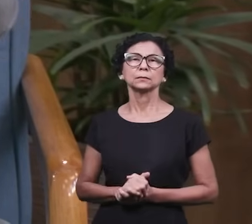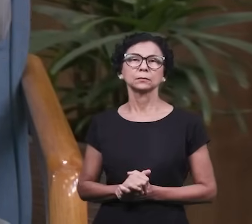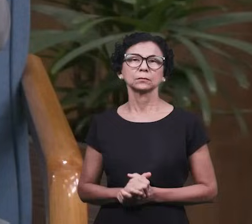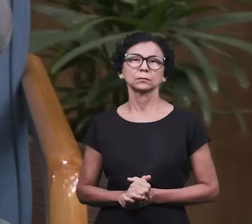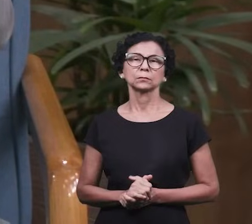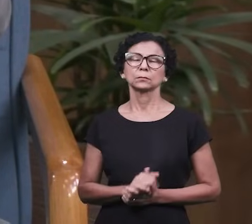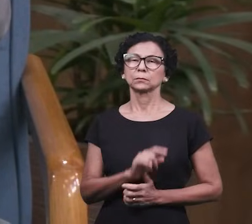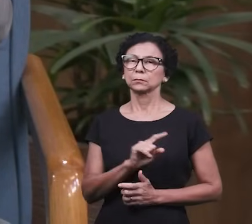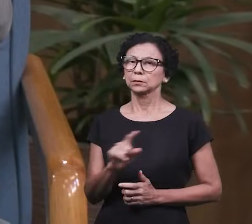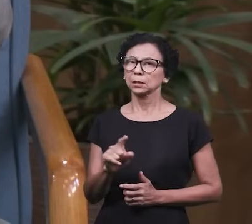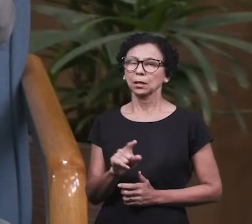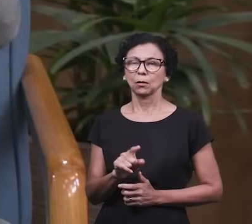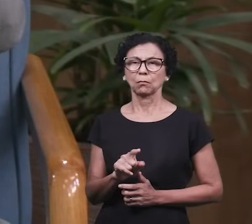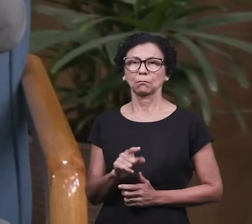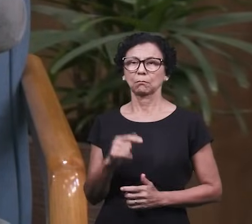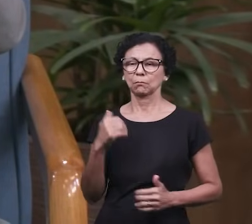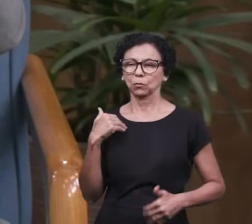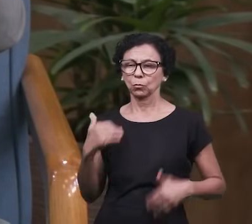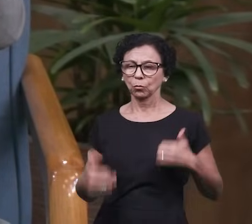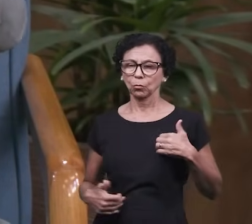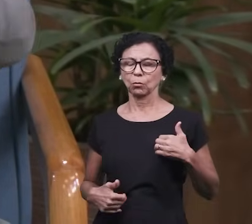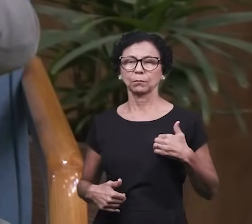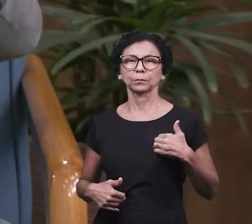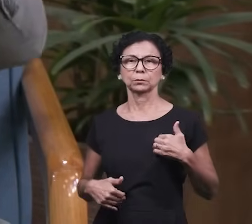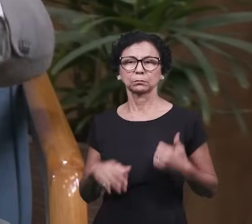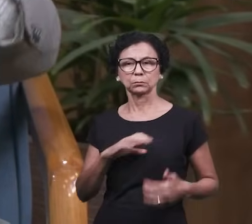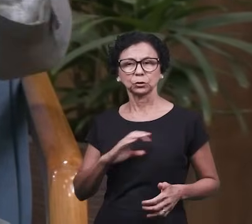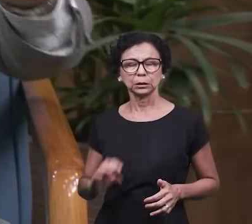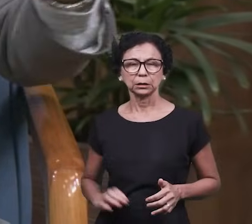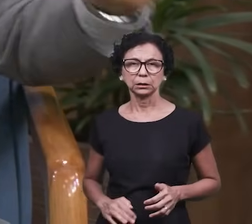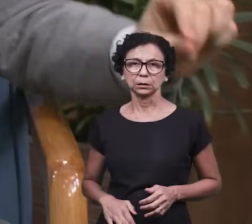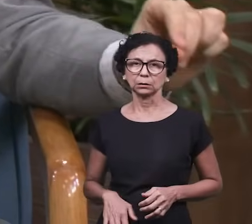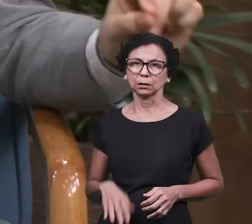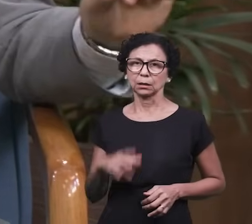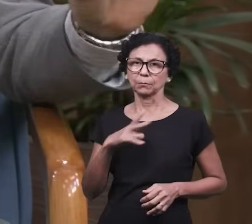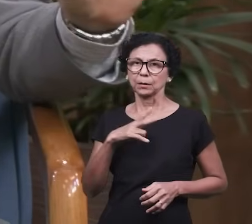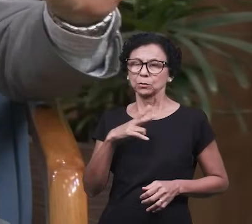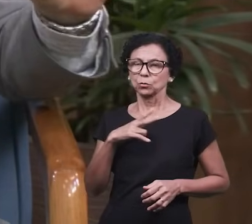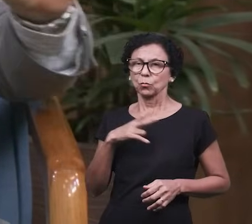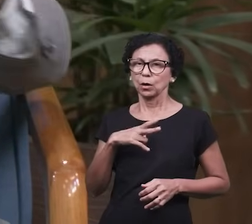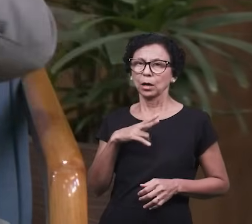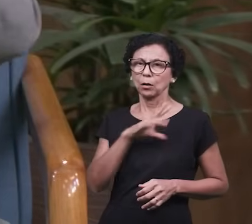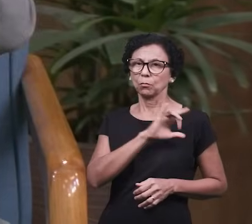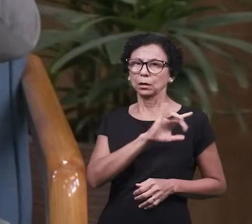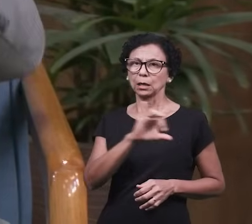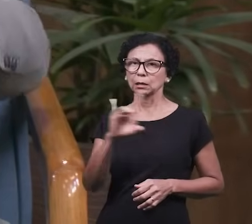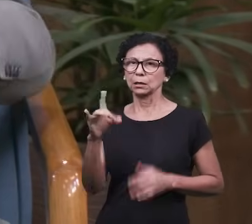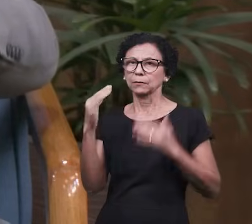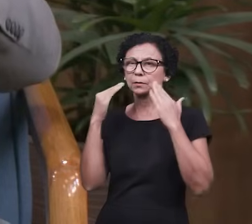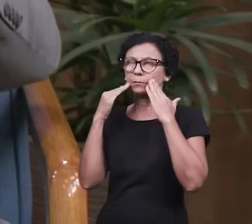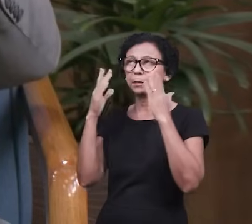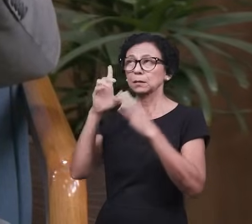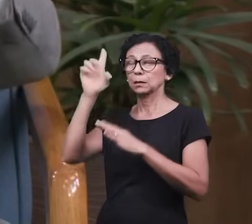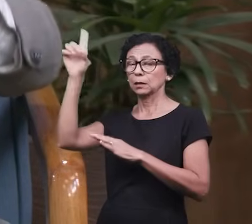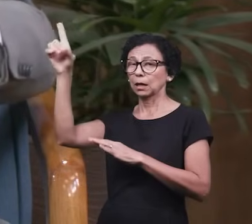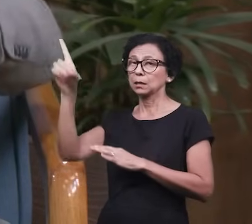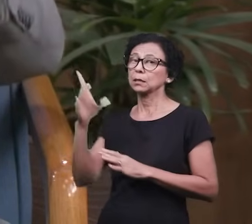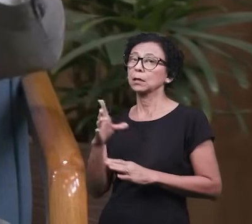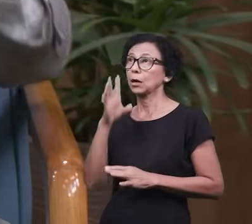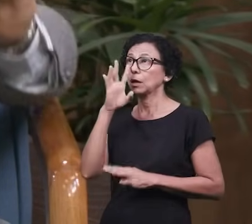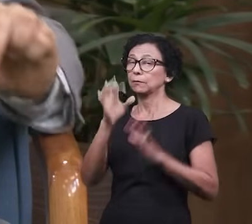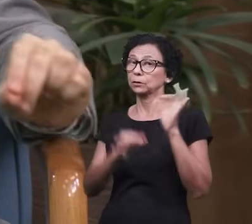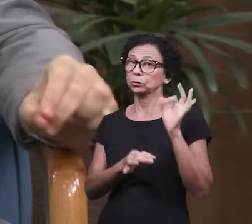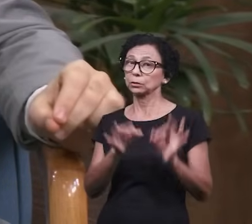Senhor está falando com você, Amém. como igreja. Amém. Cada um dará conta de si mesmo a Deus, aqui diz a palavra do Senhor. Salvação é individual, é